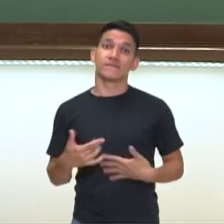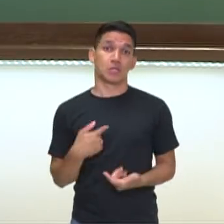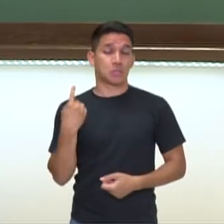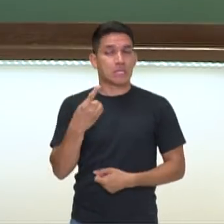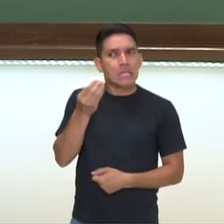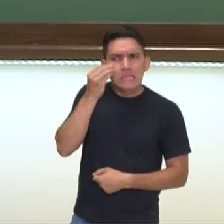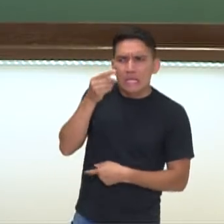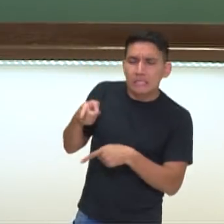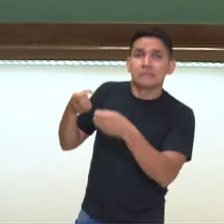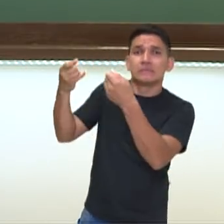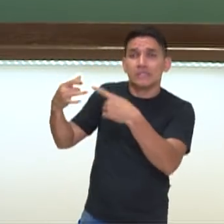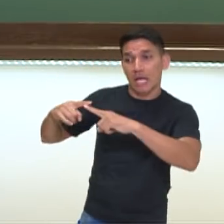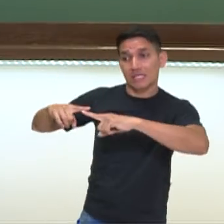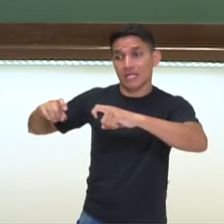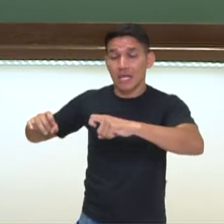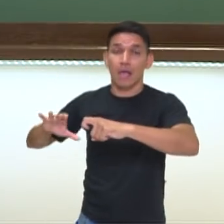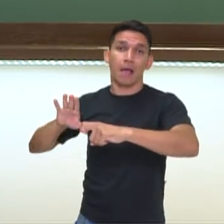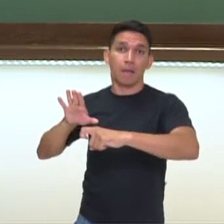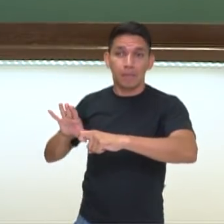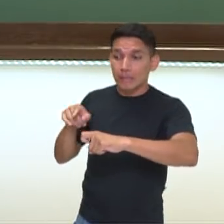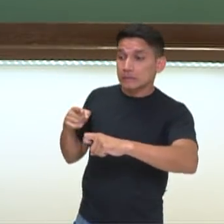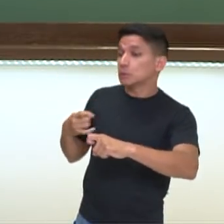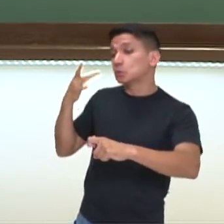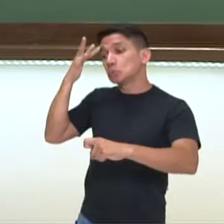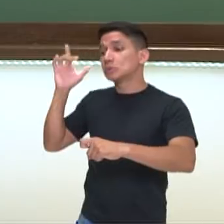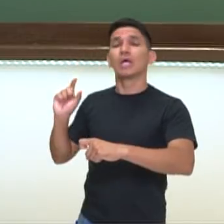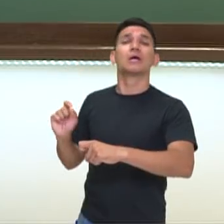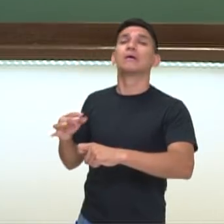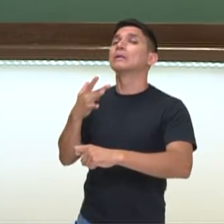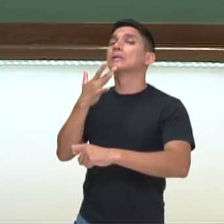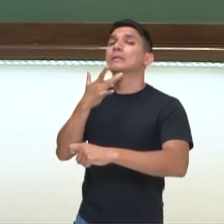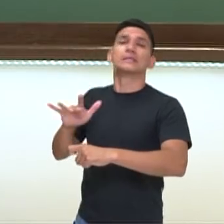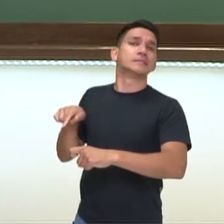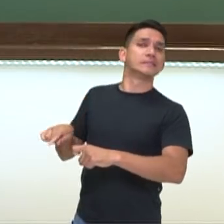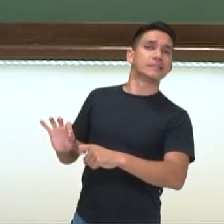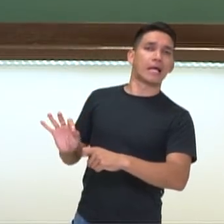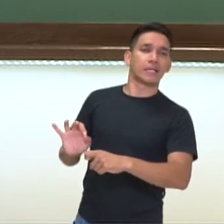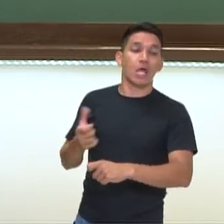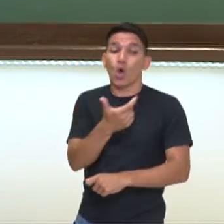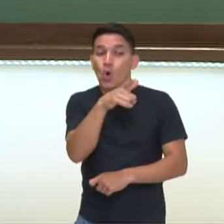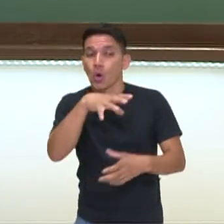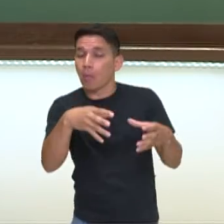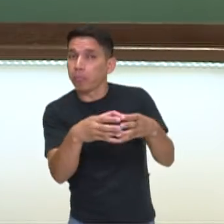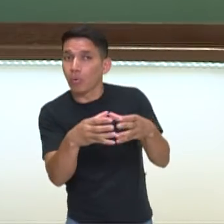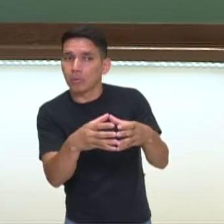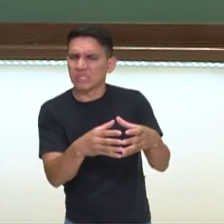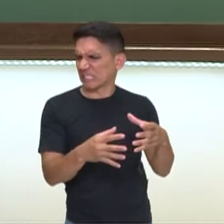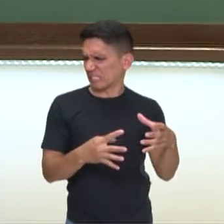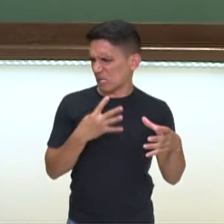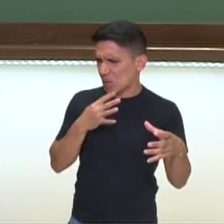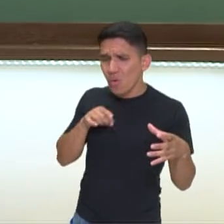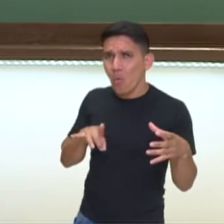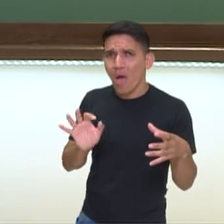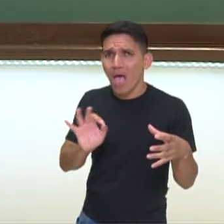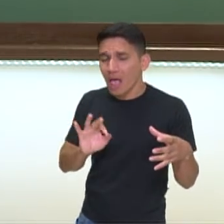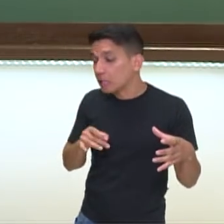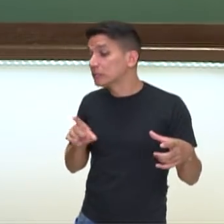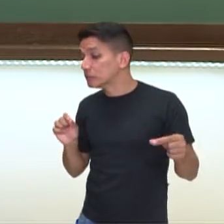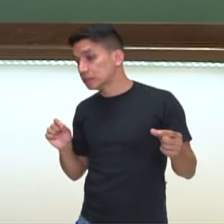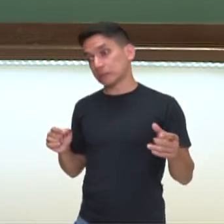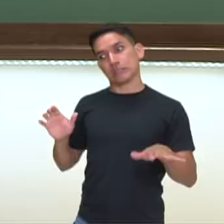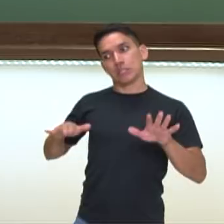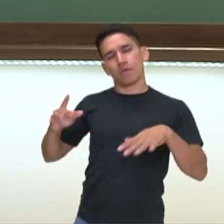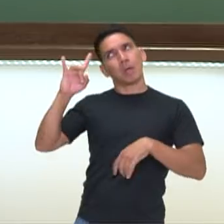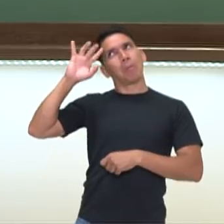resposta científica para o sobrenatural, outras vezes a população comum tem aquela resposta que